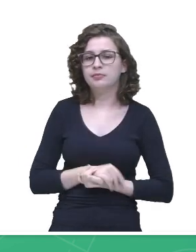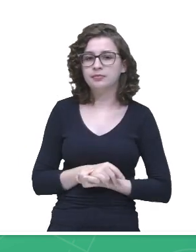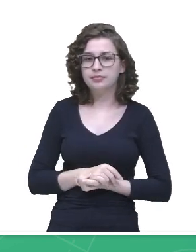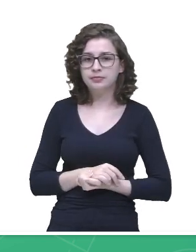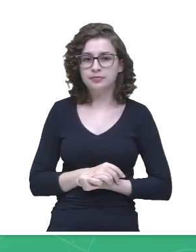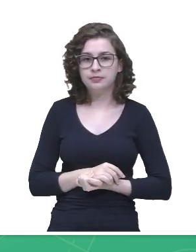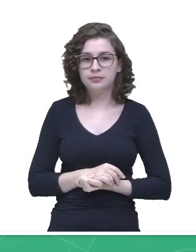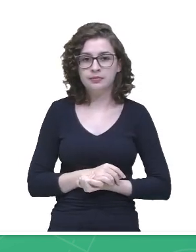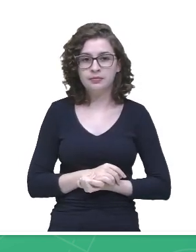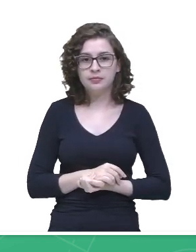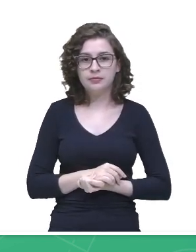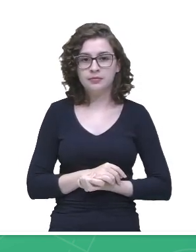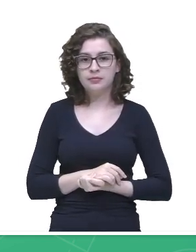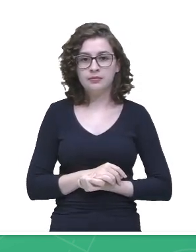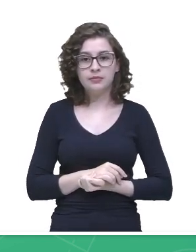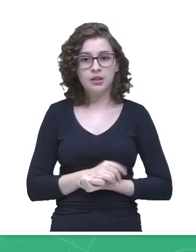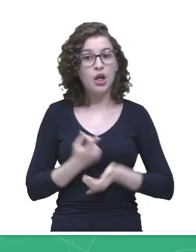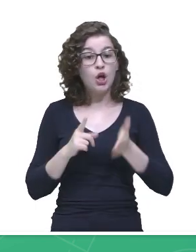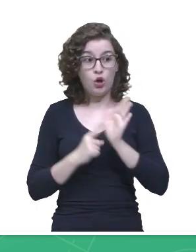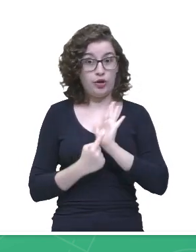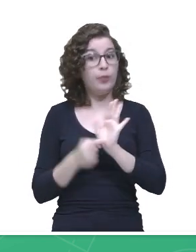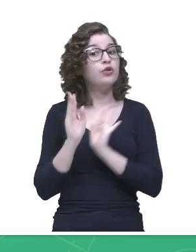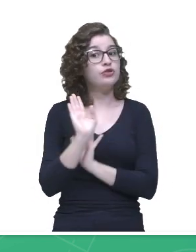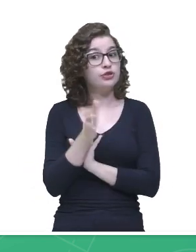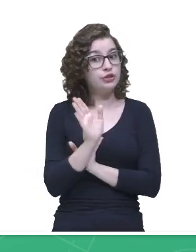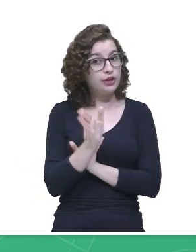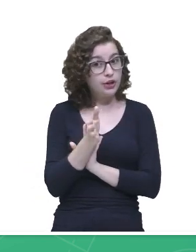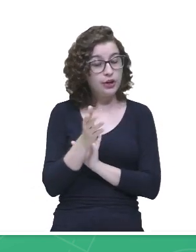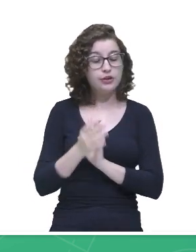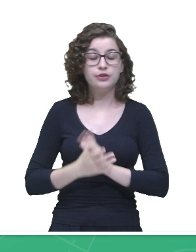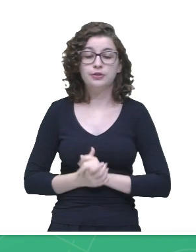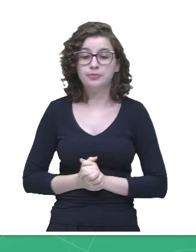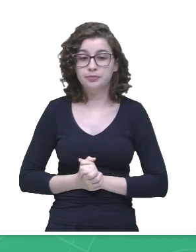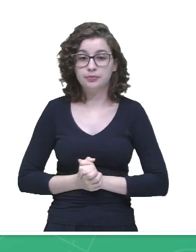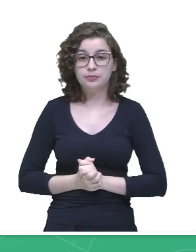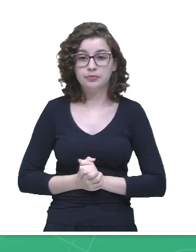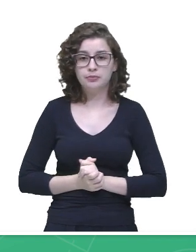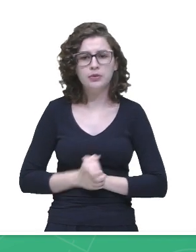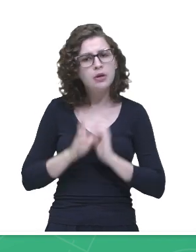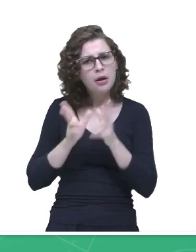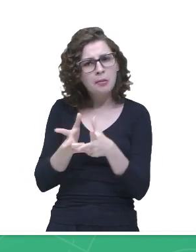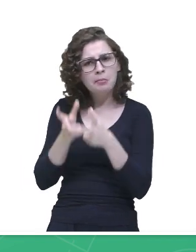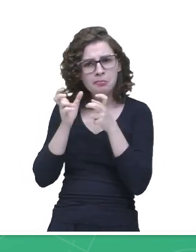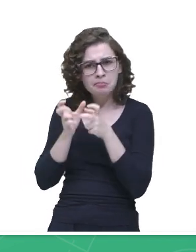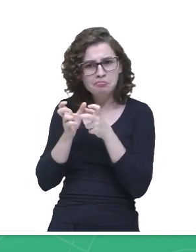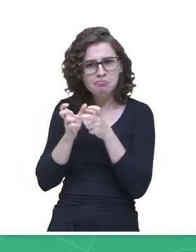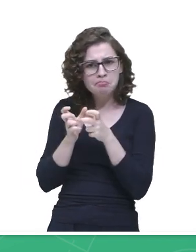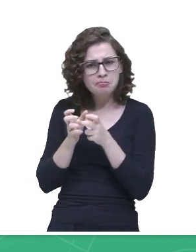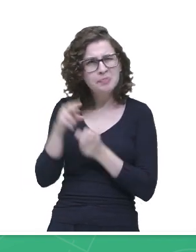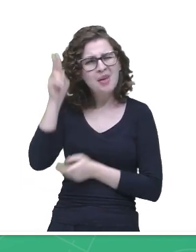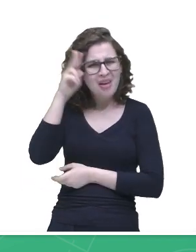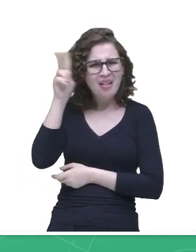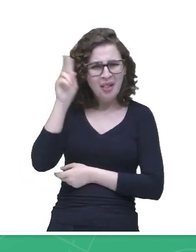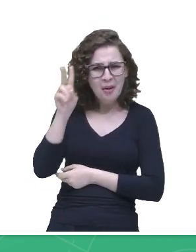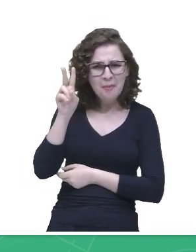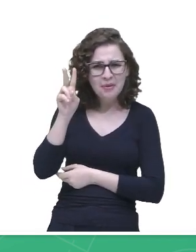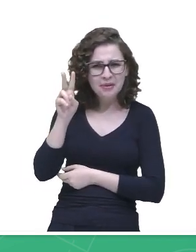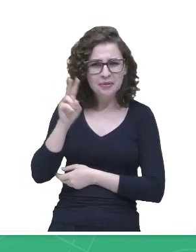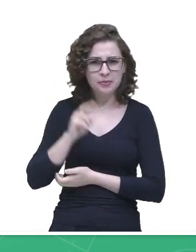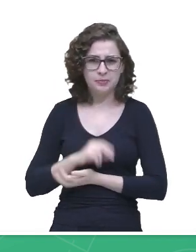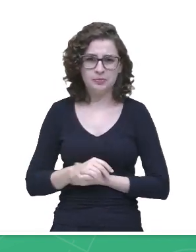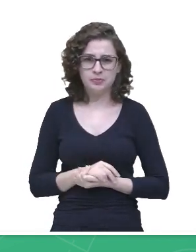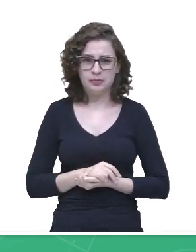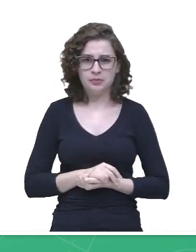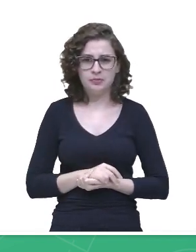auxiliar. Nós já vimos os auxiliares nos dois exemplos, né? Eu não sei se você ainda consegue recordar, relembrar, mas quando eu falei